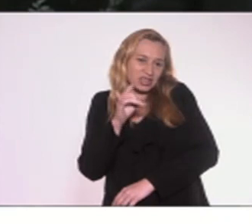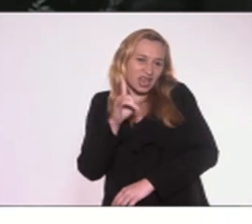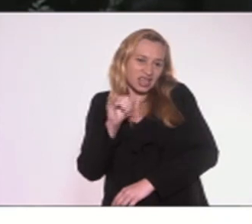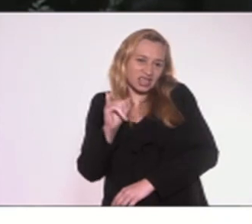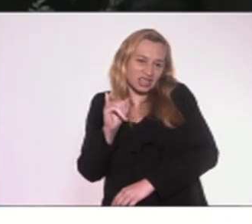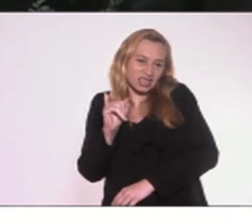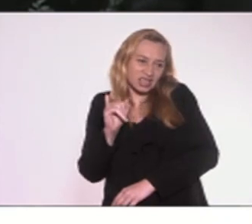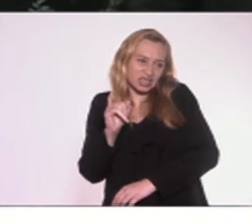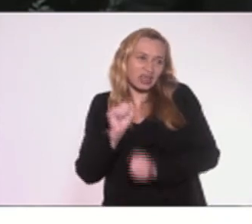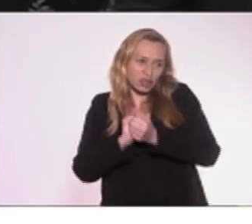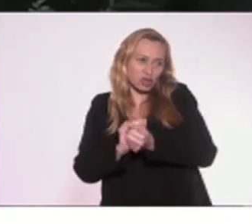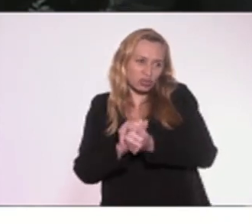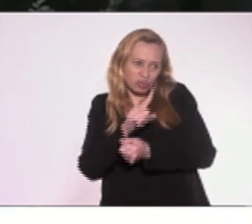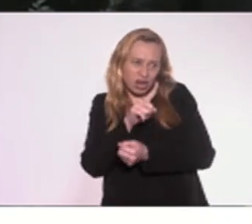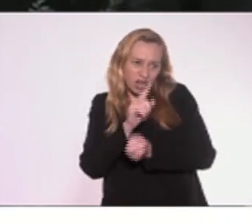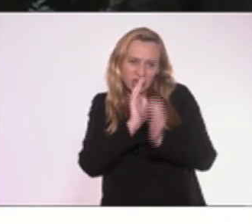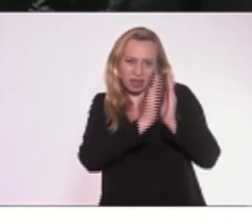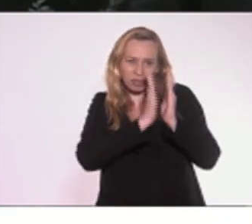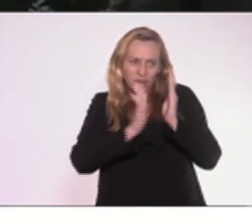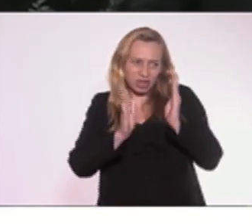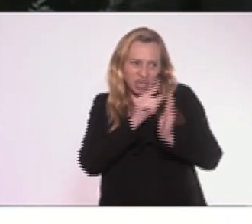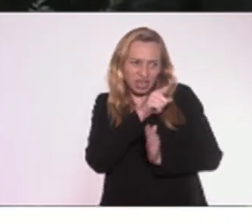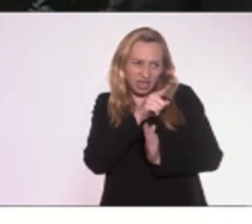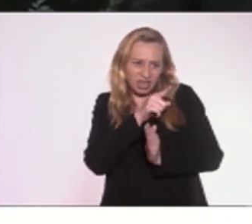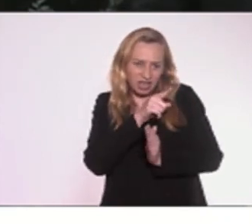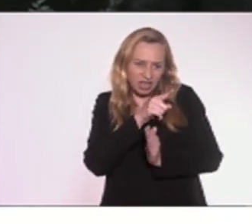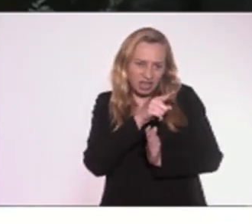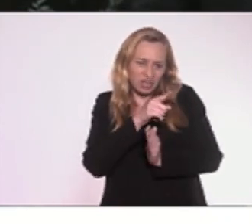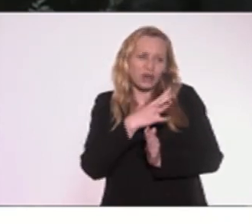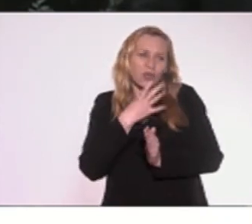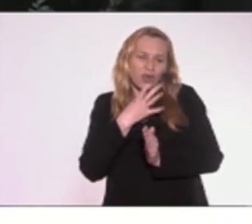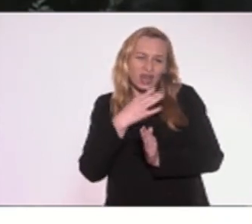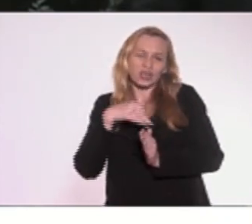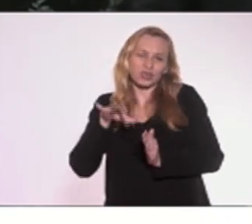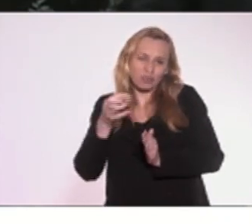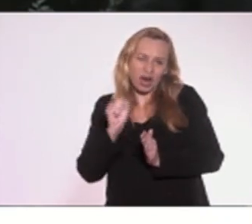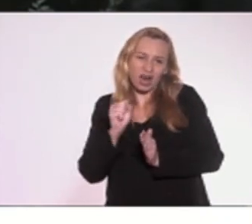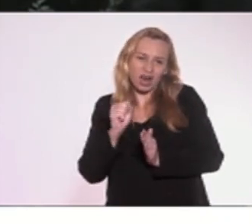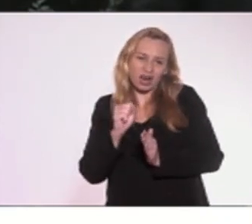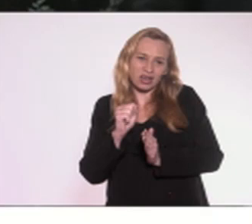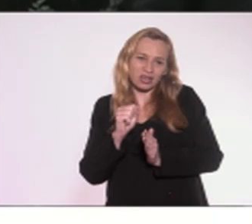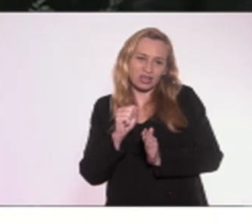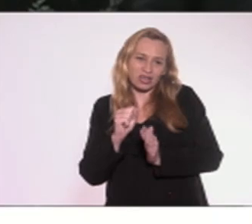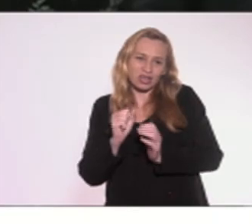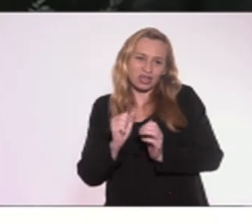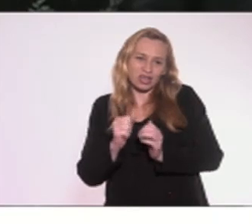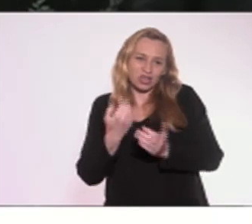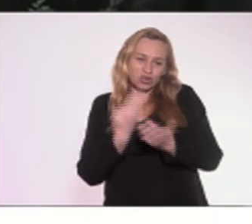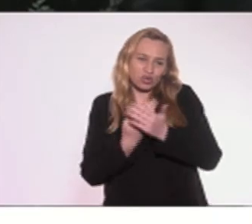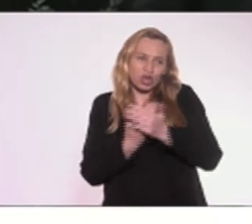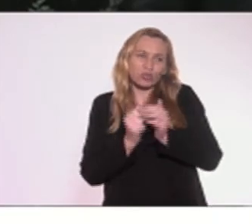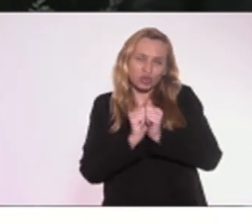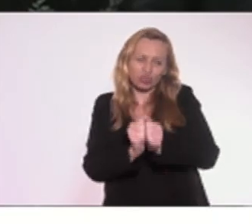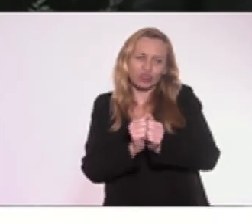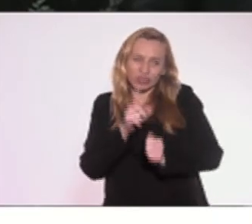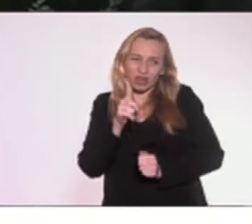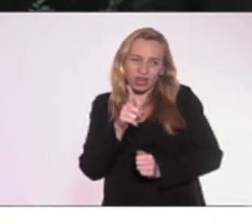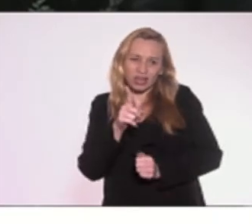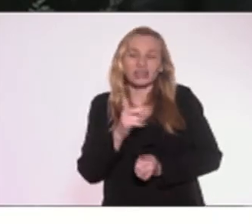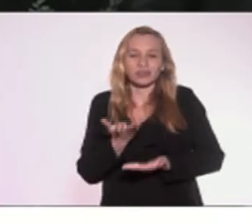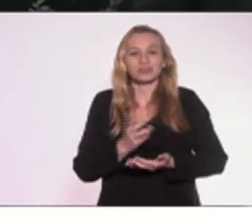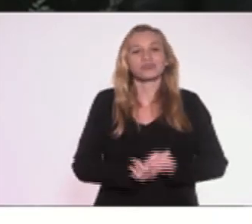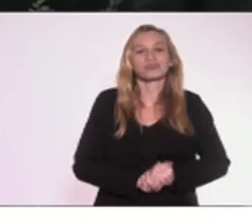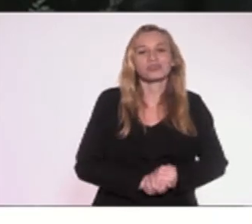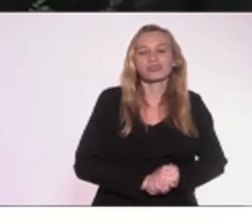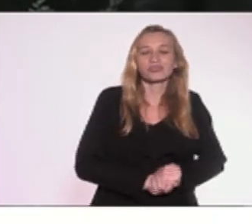estava lá com a gente também nessa biblioteca, né, Dani? Você conhece o Marcos, ó? A gente estudamos juntos no Baiense.